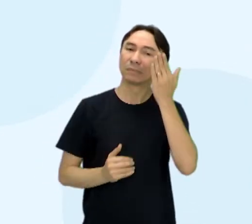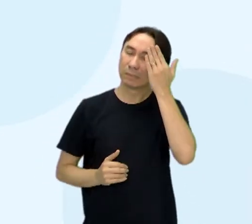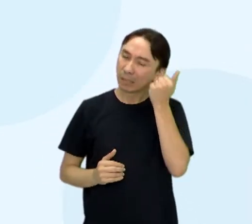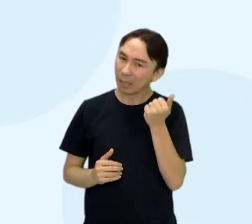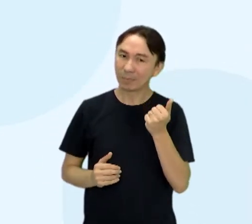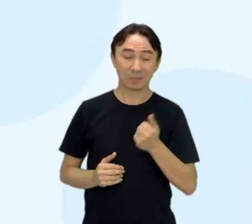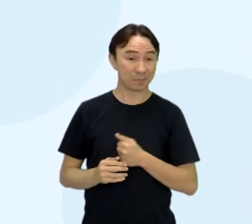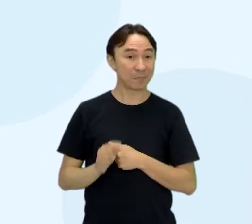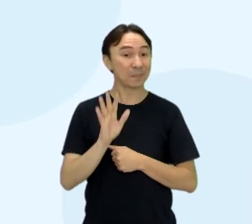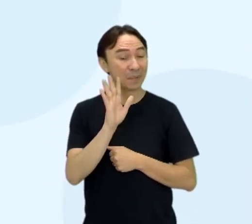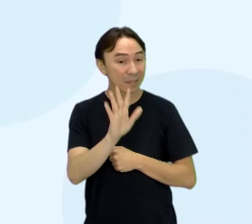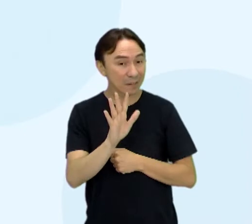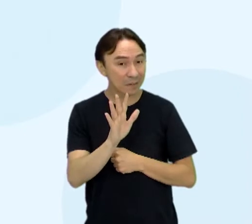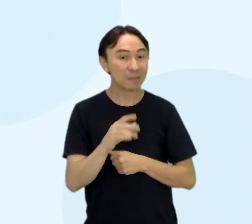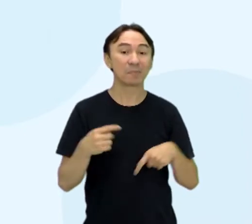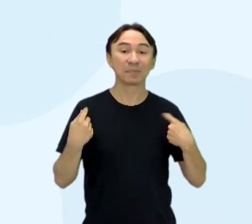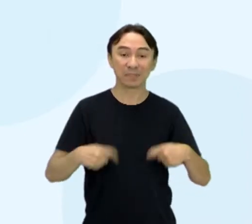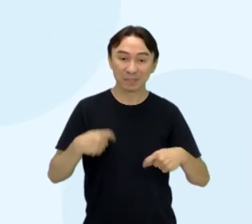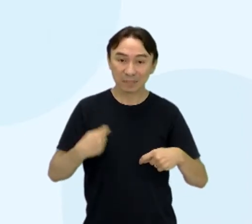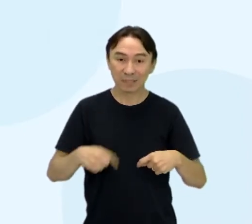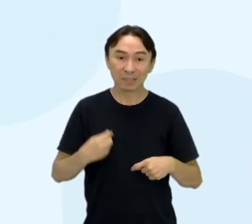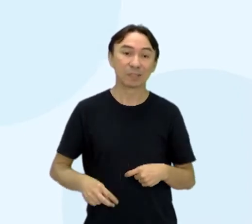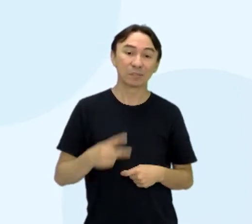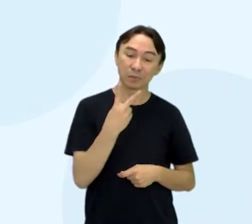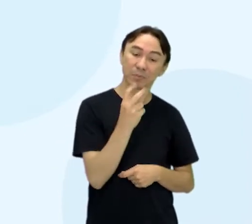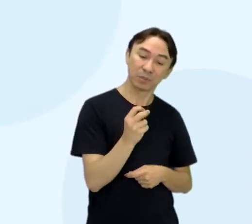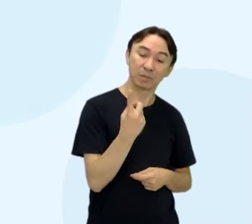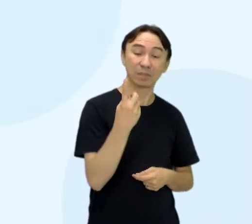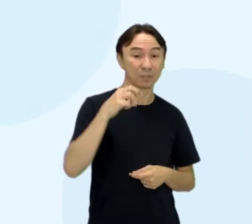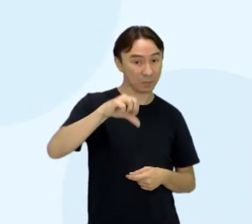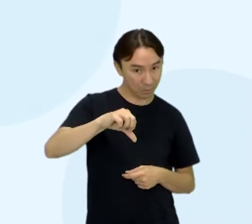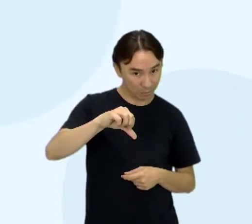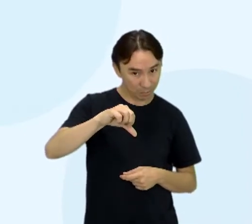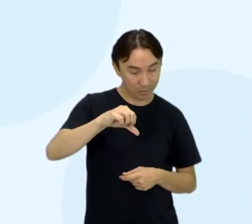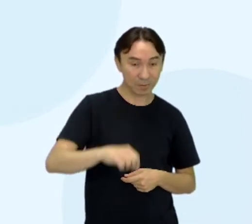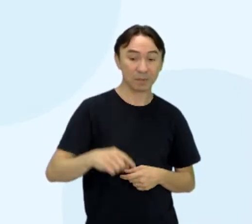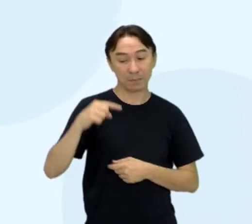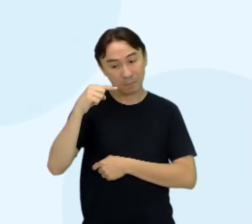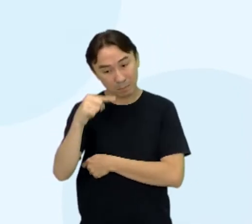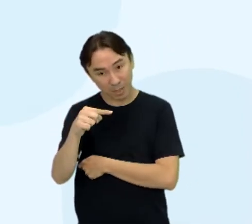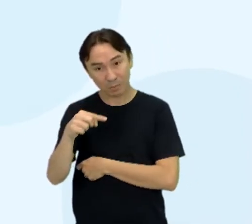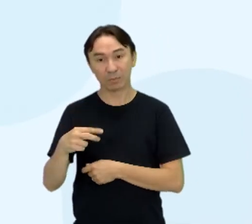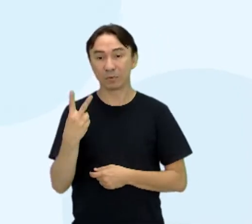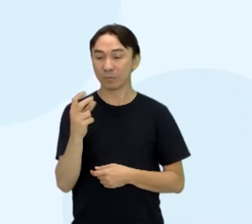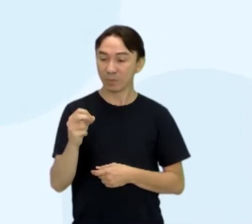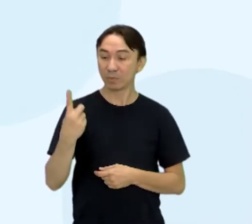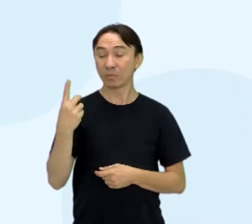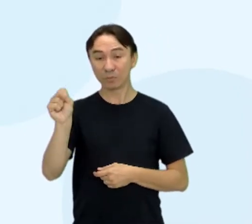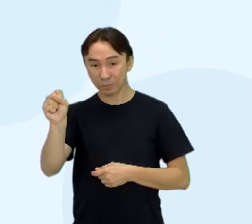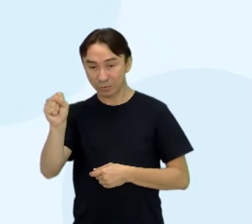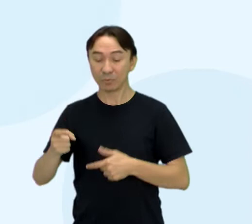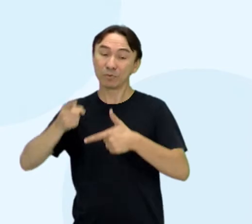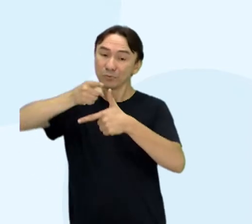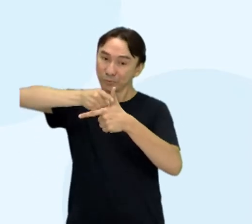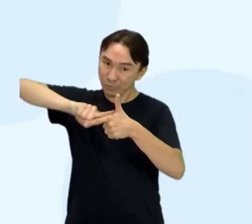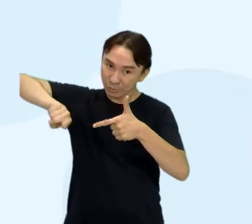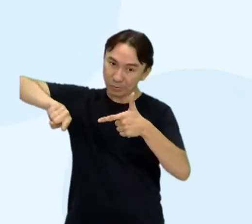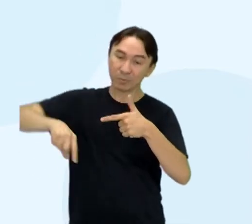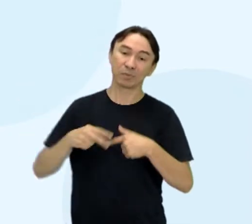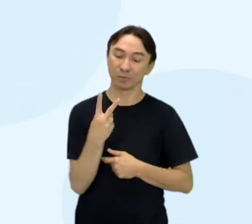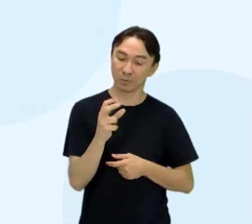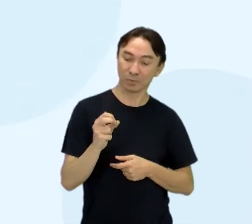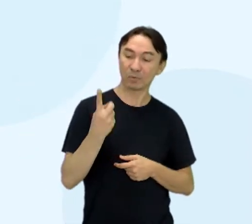anteriormente. Mas o fato é que você tem que fazer a diferença entre esses dois anos aí. Tá ok? E a referência que você tem